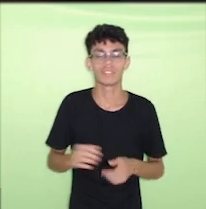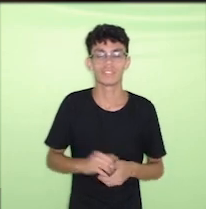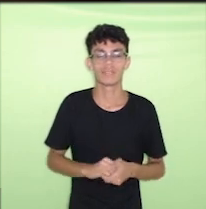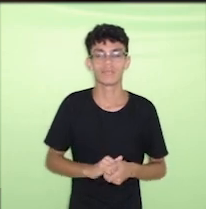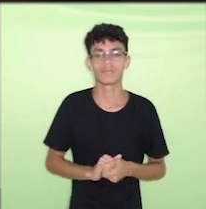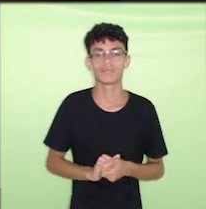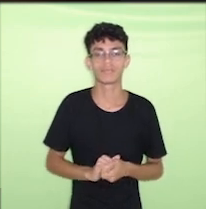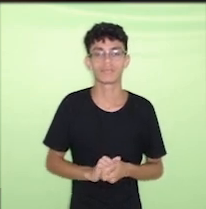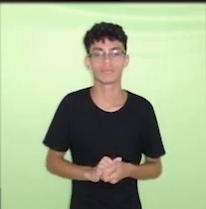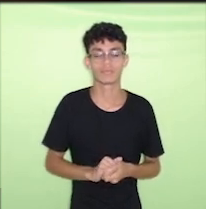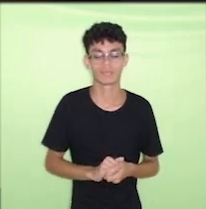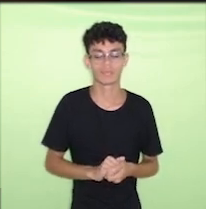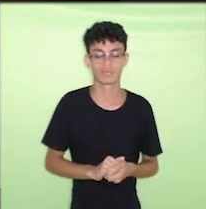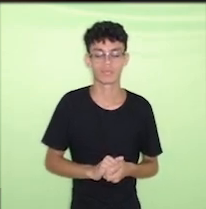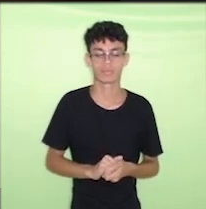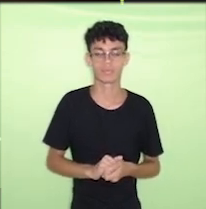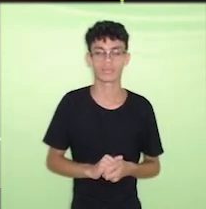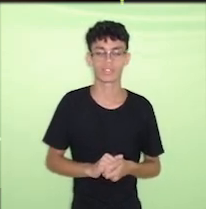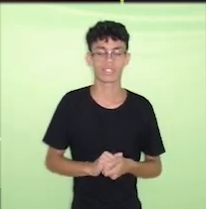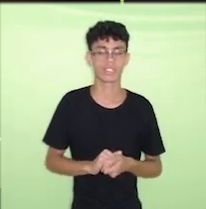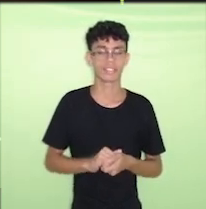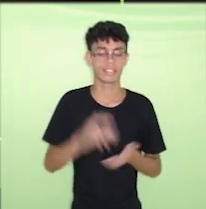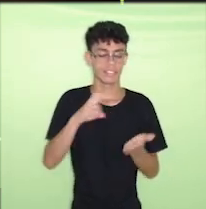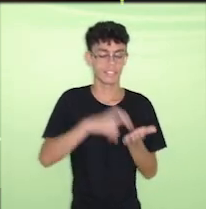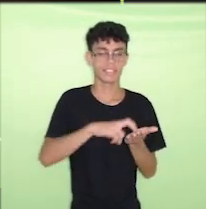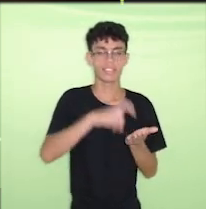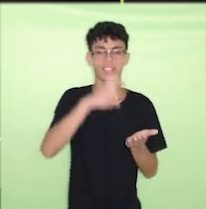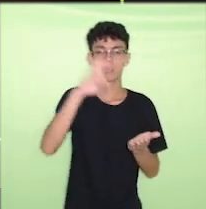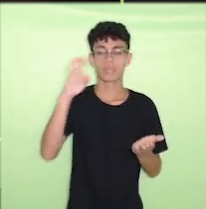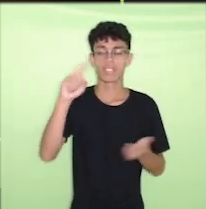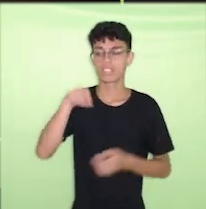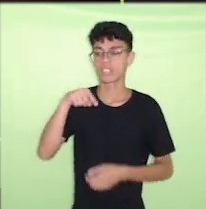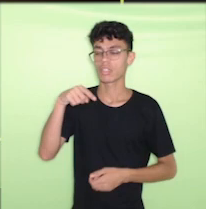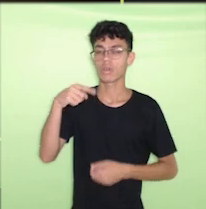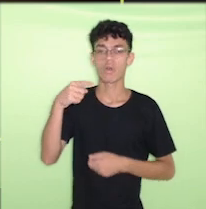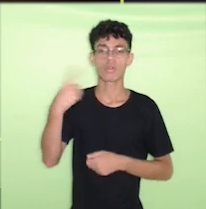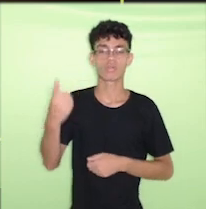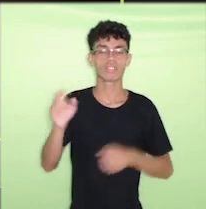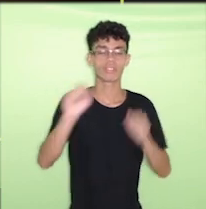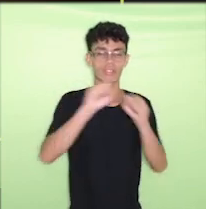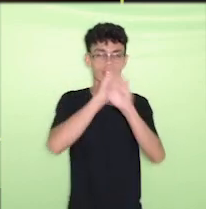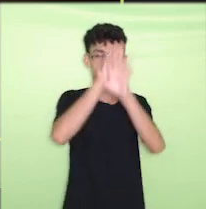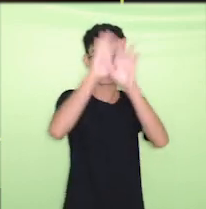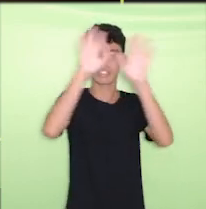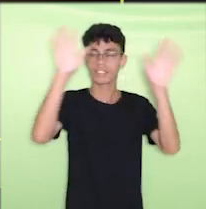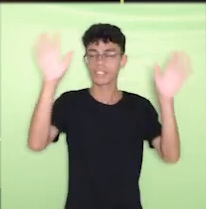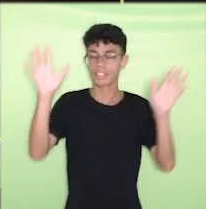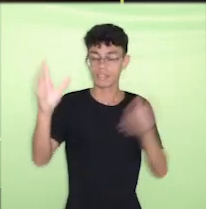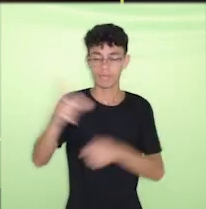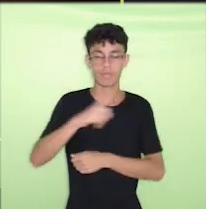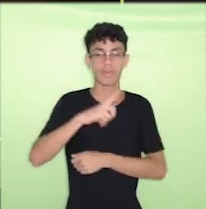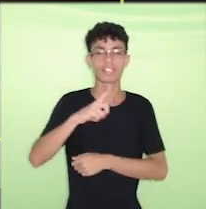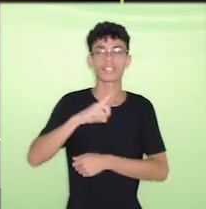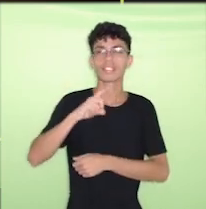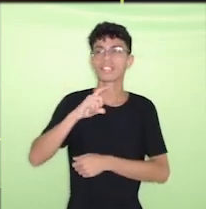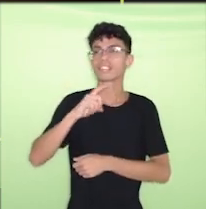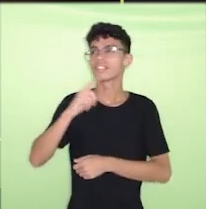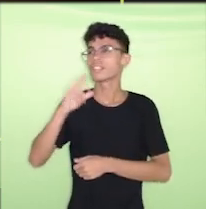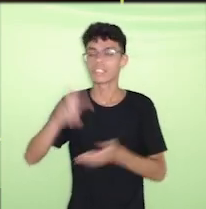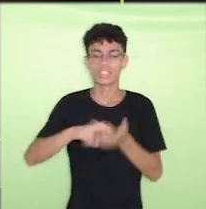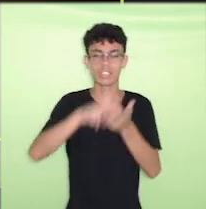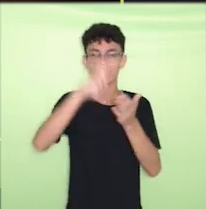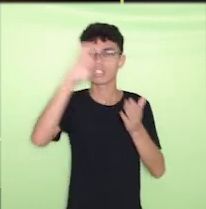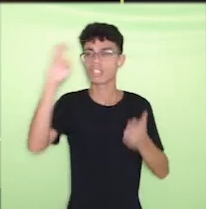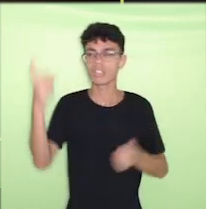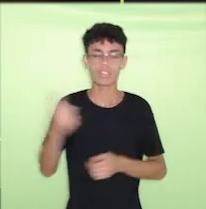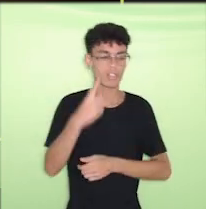De luto. Essa manhã. E as outras, as mais claras que hão de vir. Aquelas onde vereis o vosso